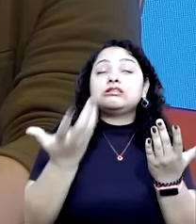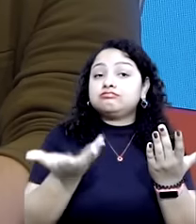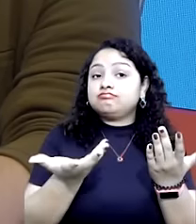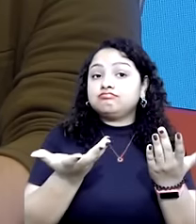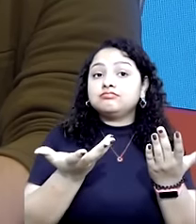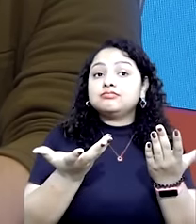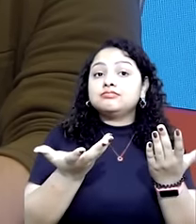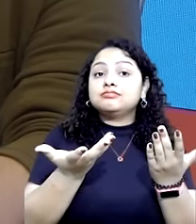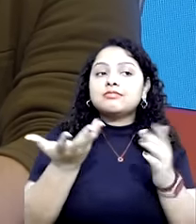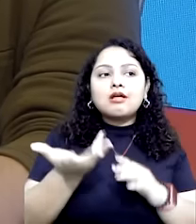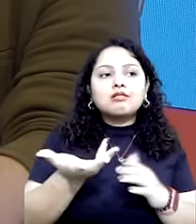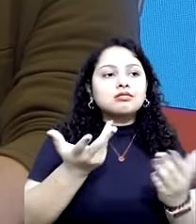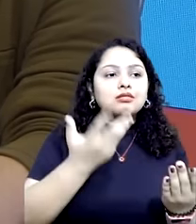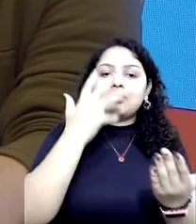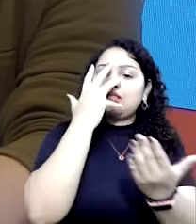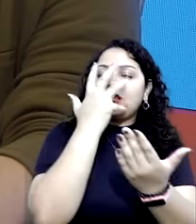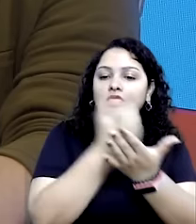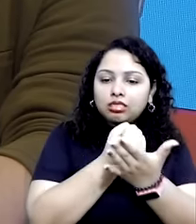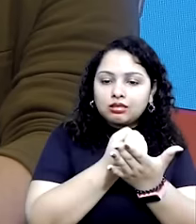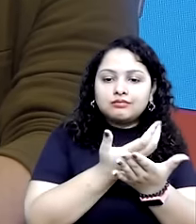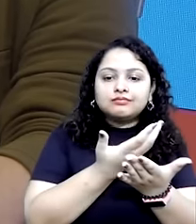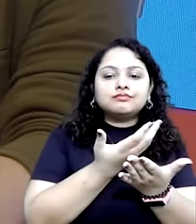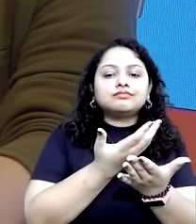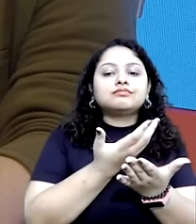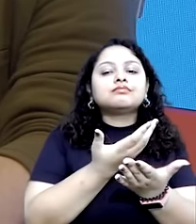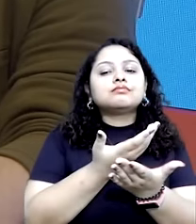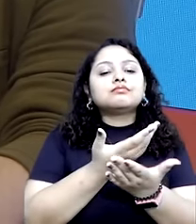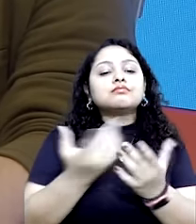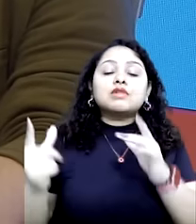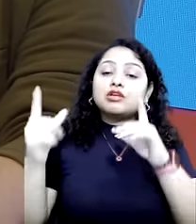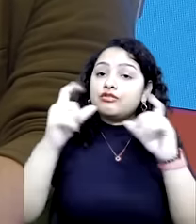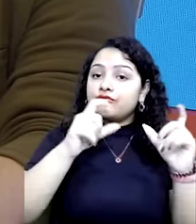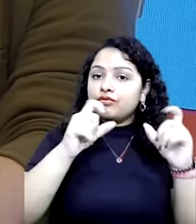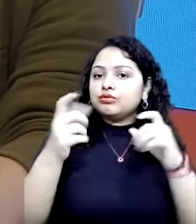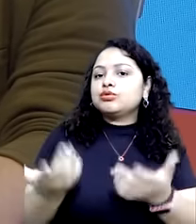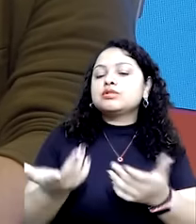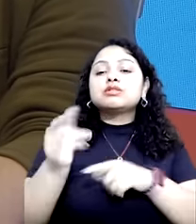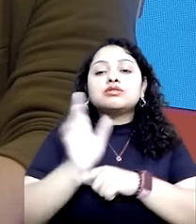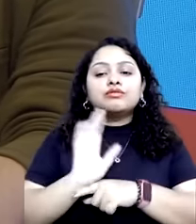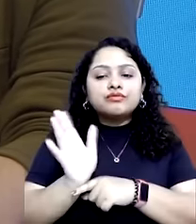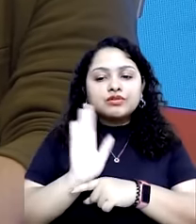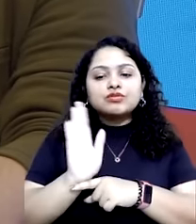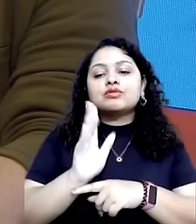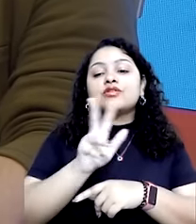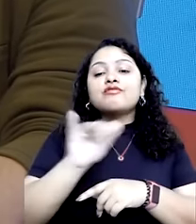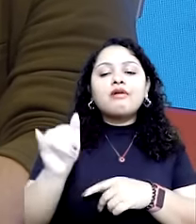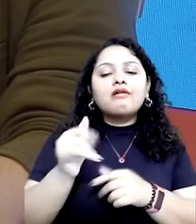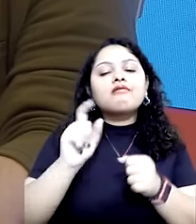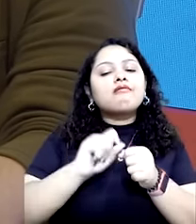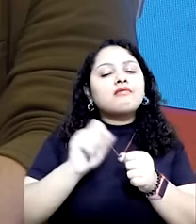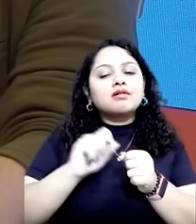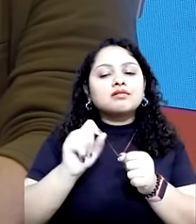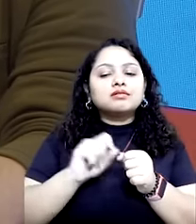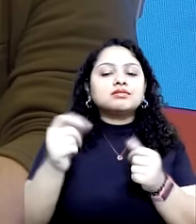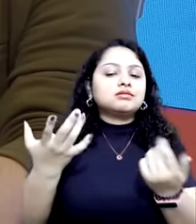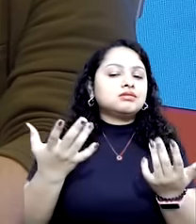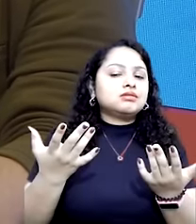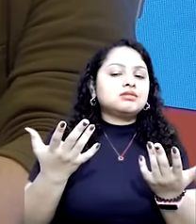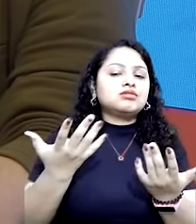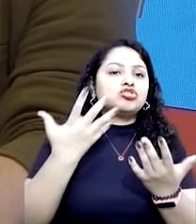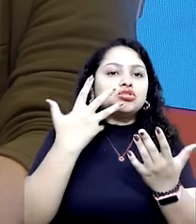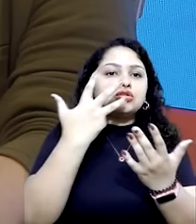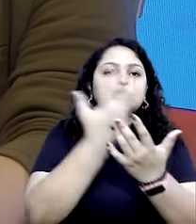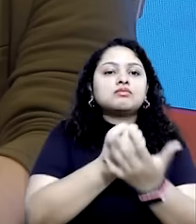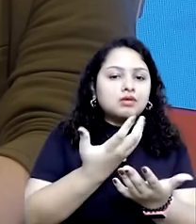e eh chamar atenção então as foto as fotos e os vídeos é que vão fazer essa questão de